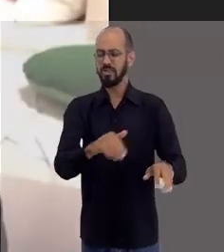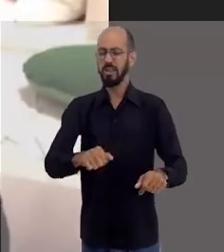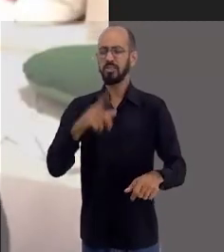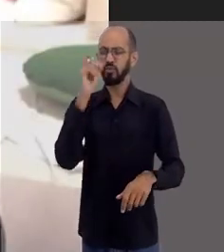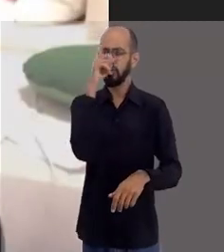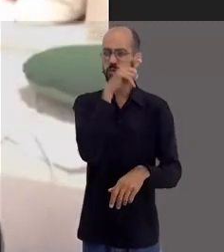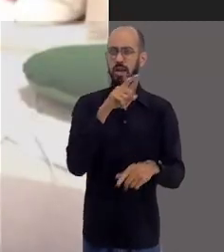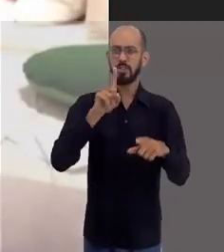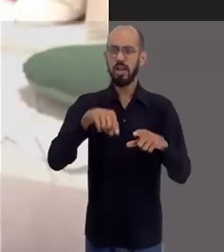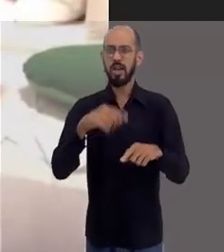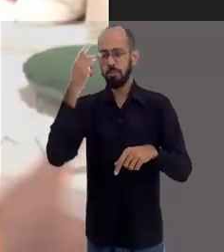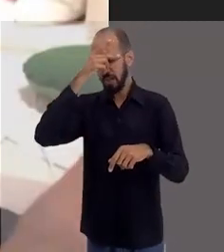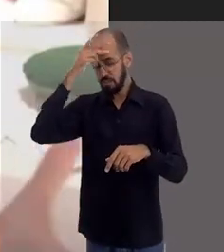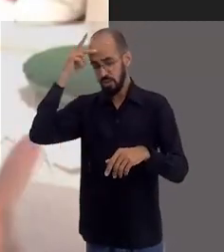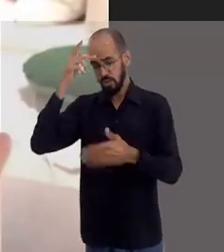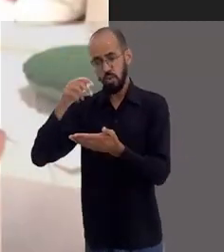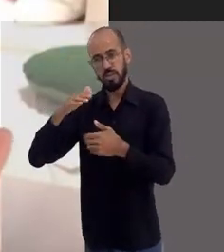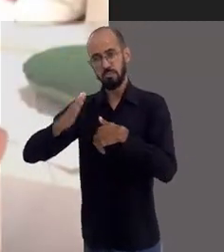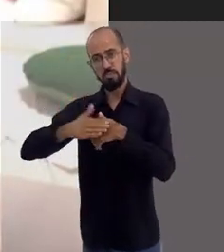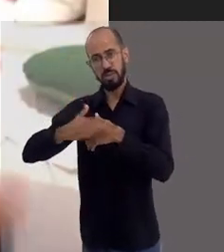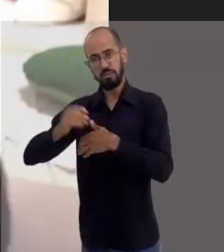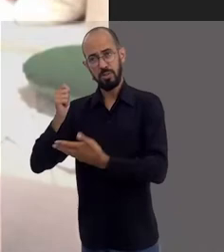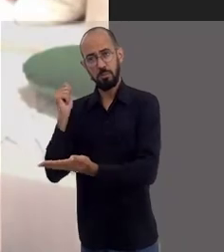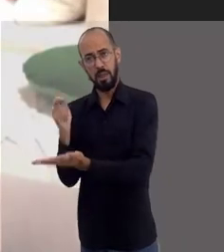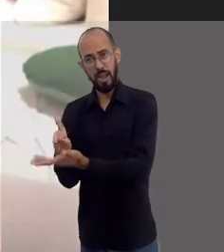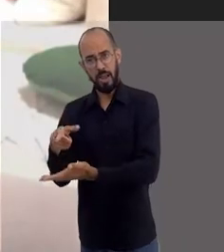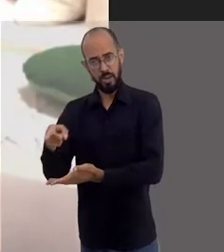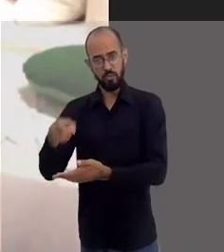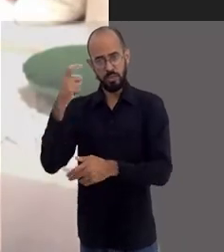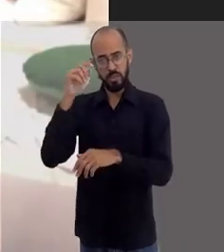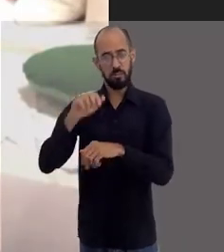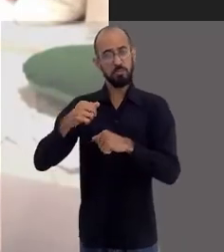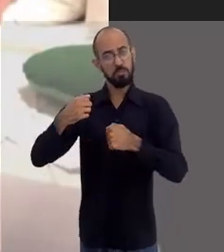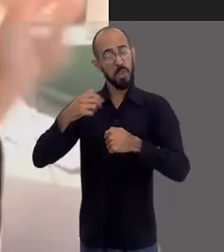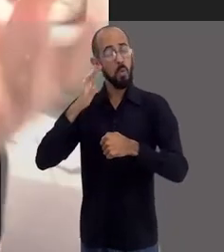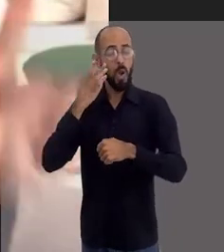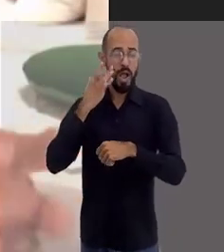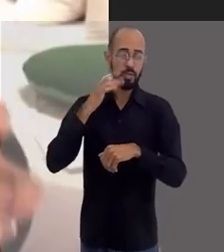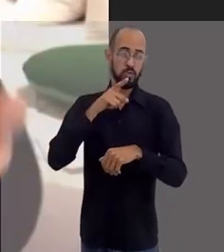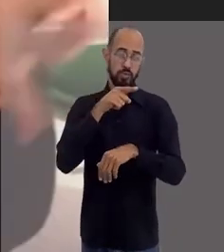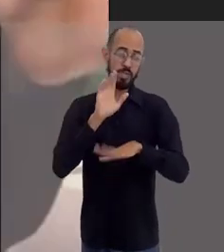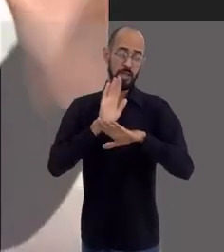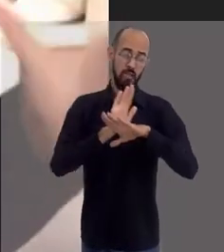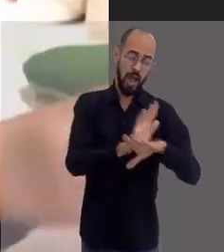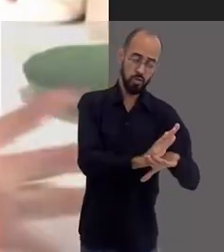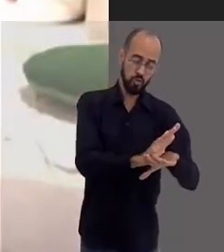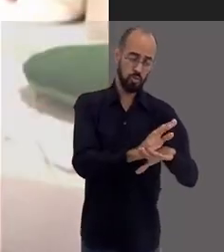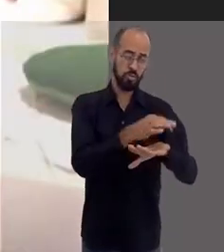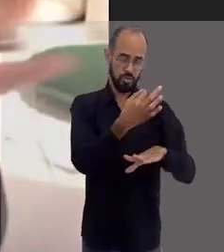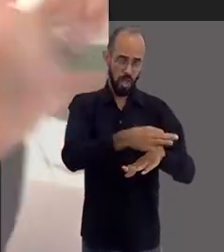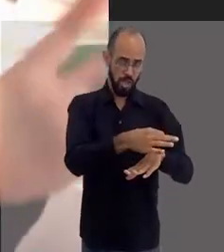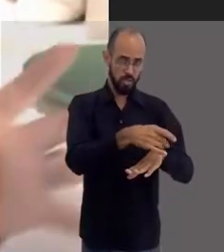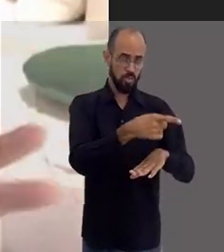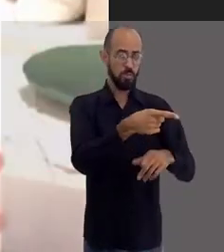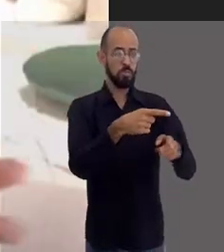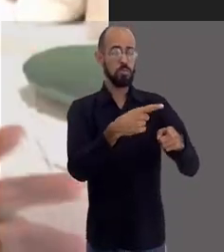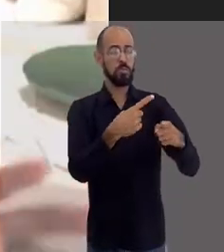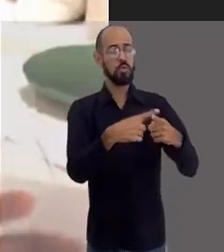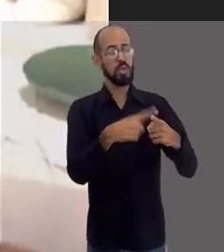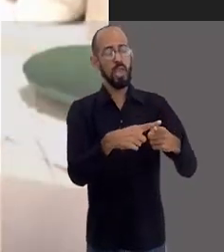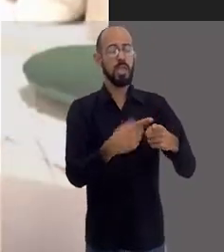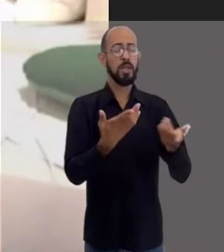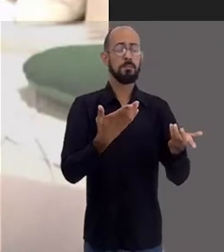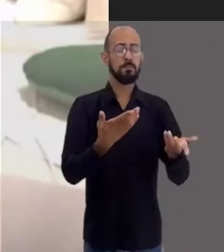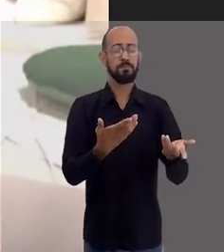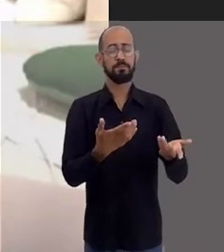deve ter tido a ajuda de alguém porque você teve a ideia proporcionou criou todos os os